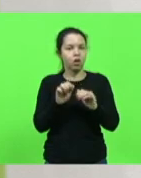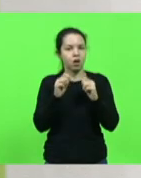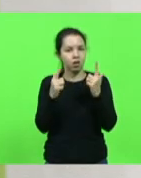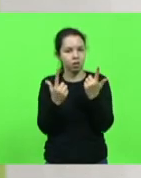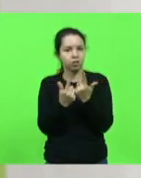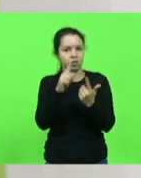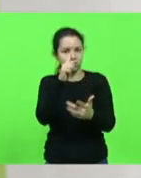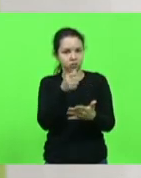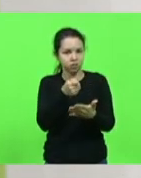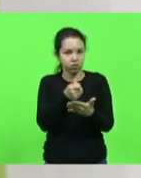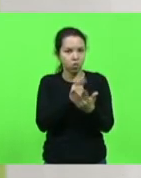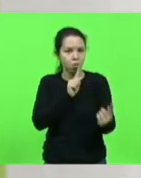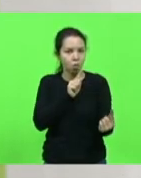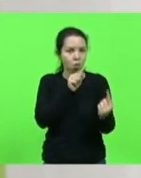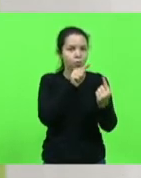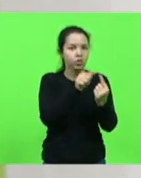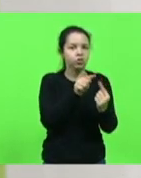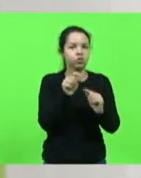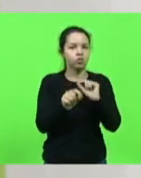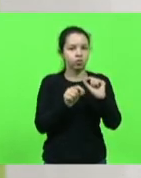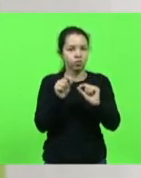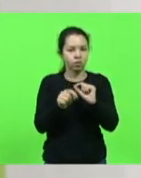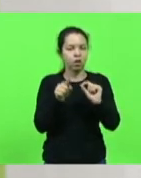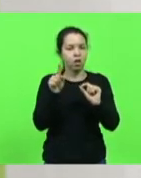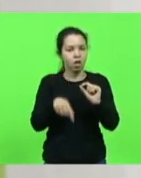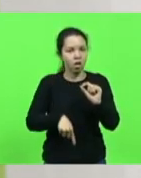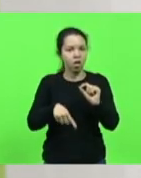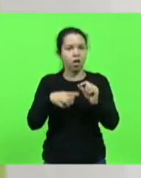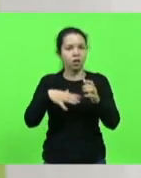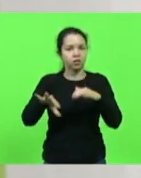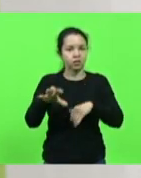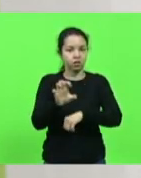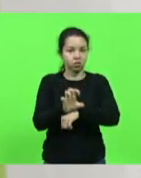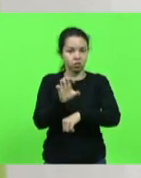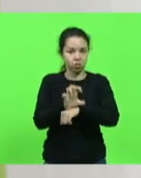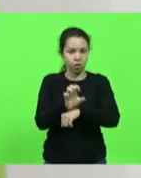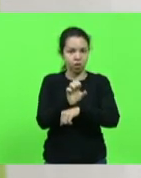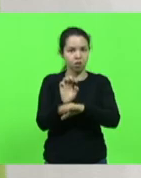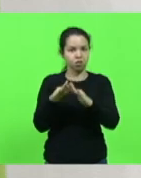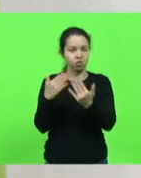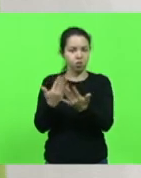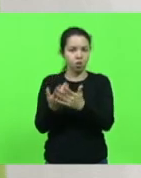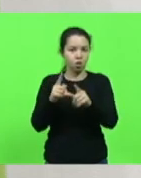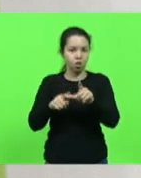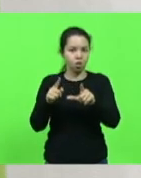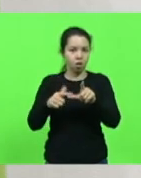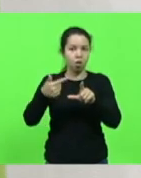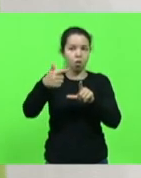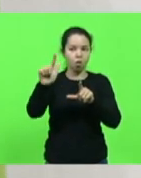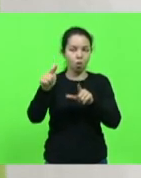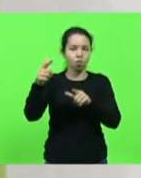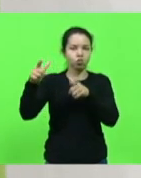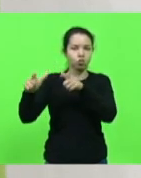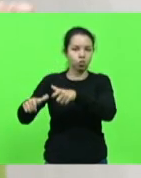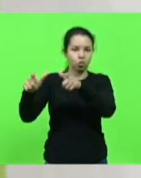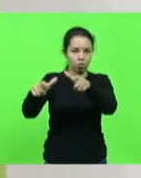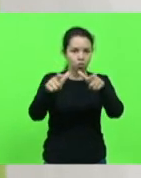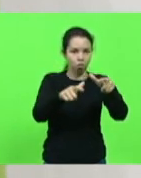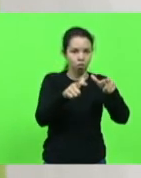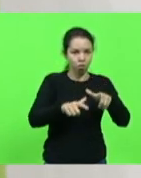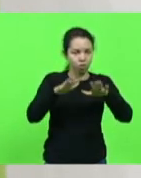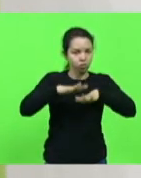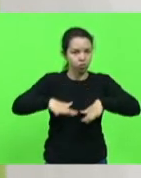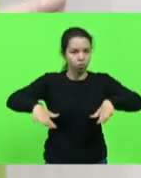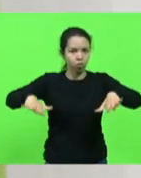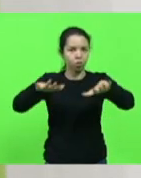metas dessa diretoria é exatamente destadualizar a Academia Catarinense de Letras, levando a instituição, a Casa José Boatê, para todas as regiões de